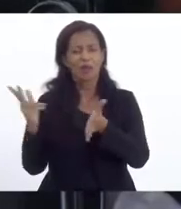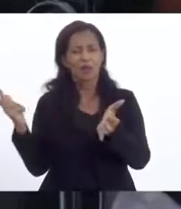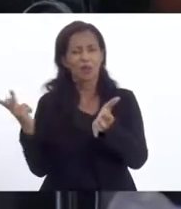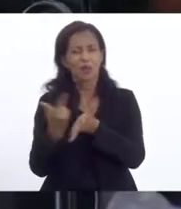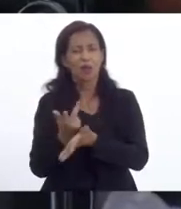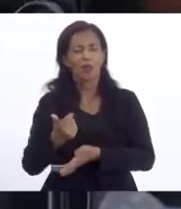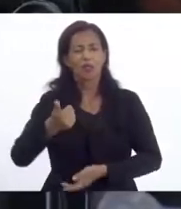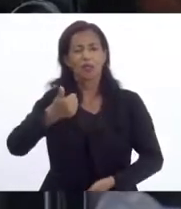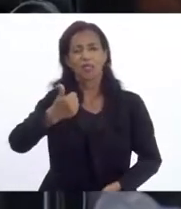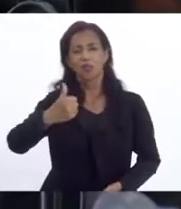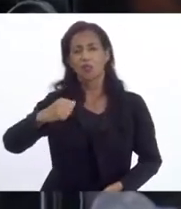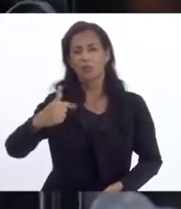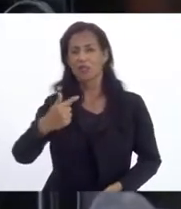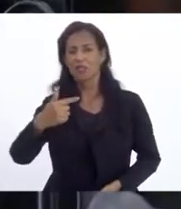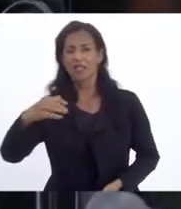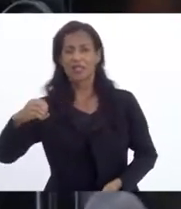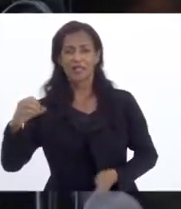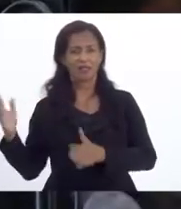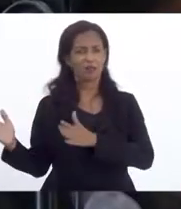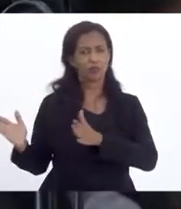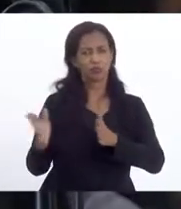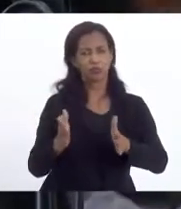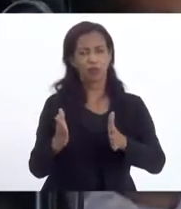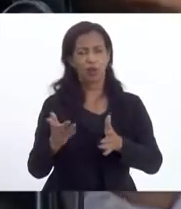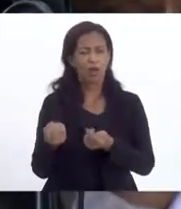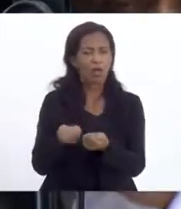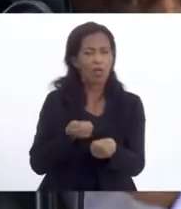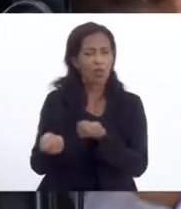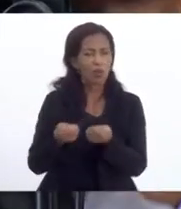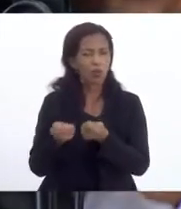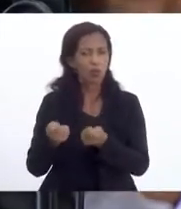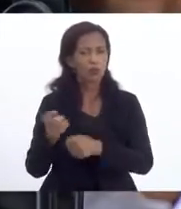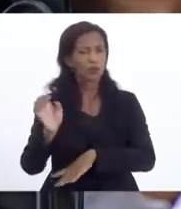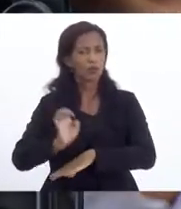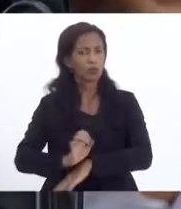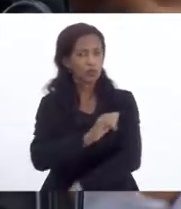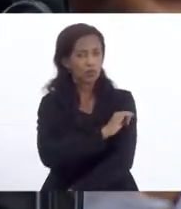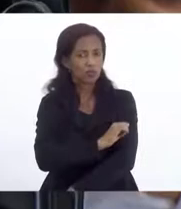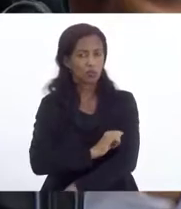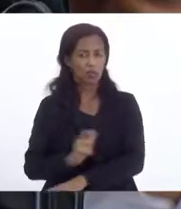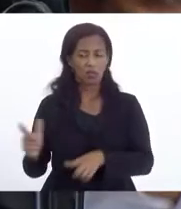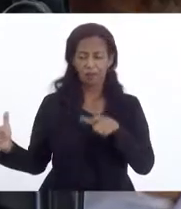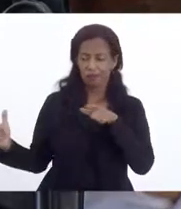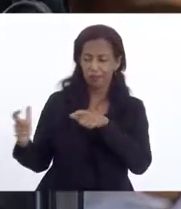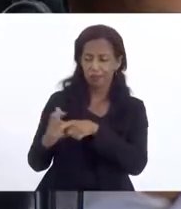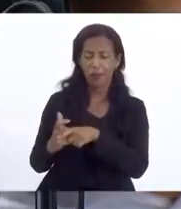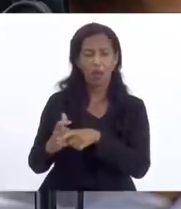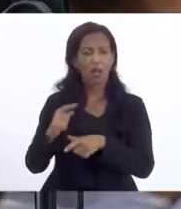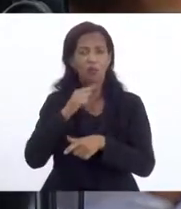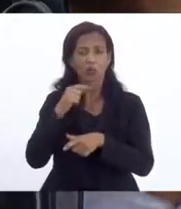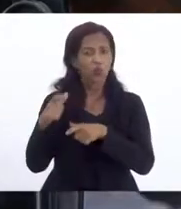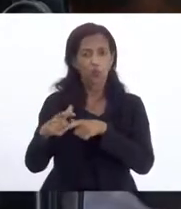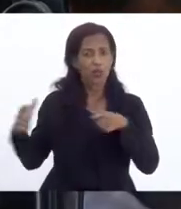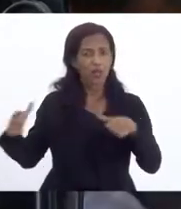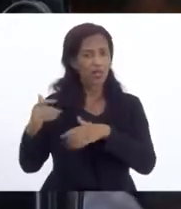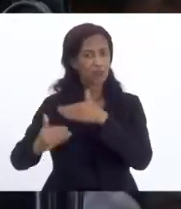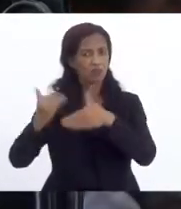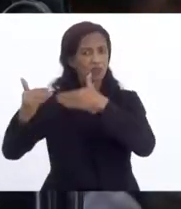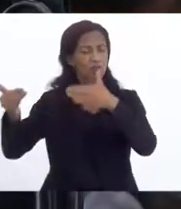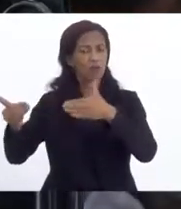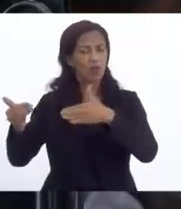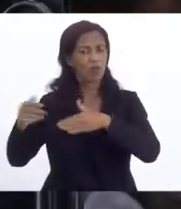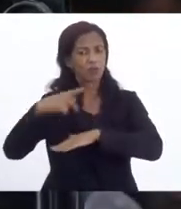70. Desde os anos 70, a economia do Estado do Rio de Janeiro é que menos cresce no país.